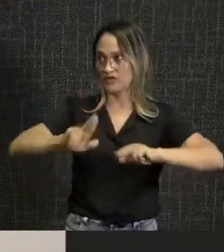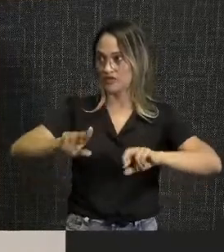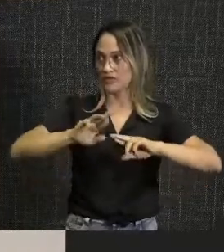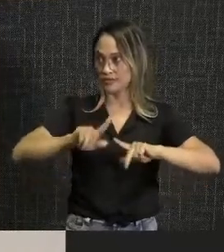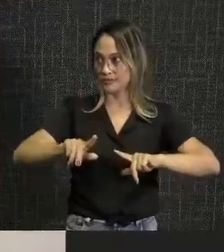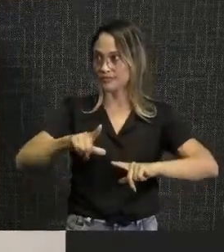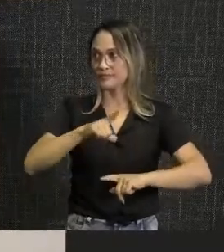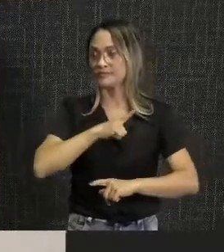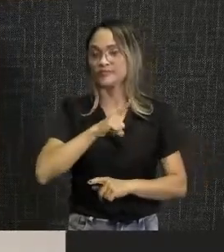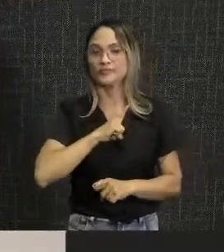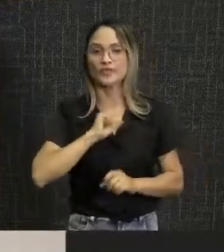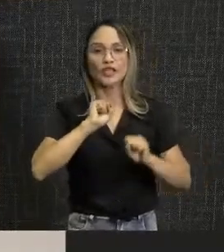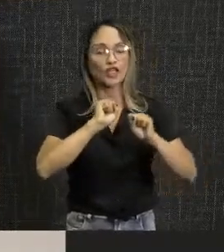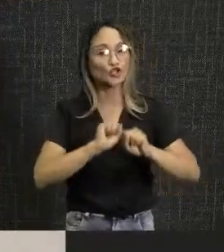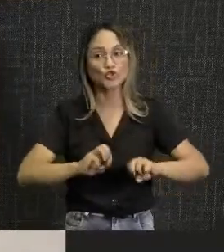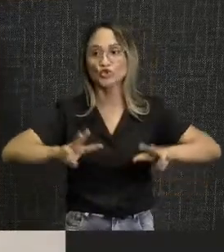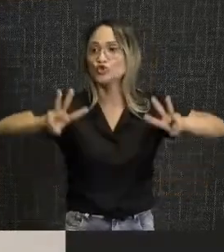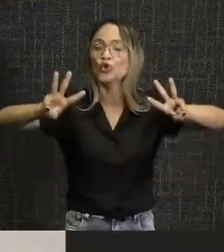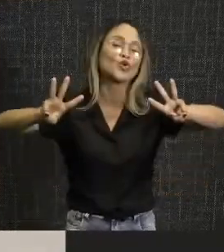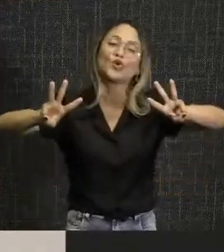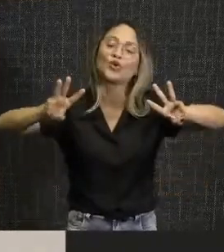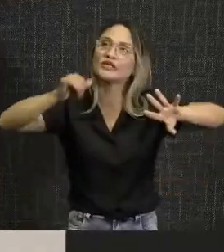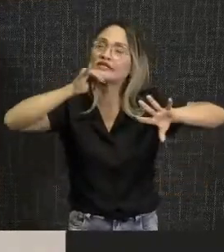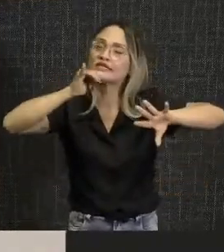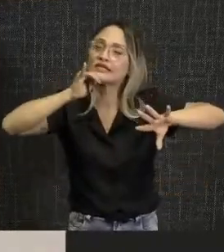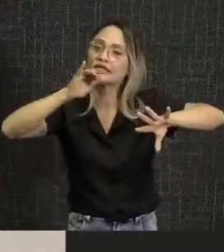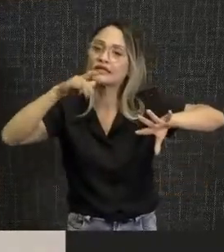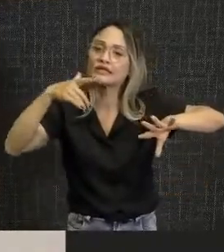são shows, como são, por exemplo,